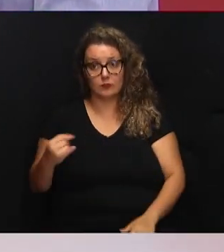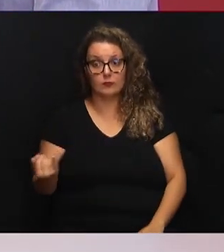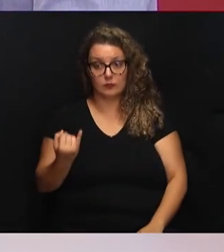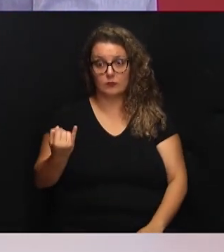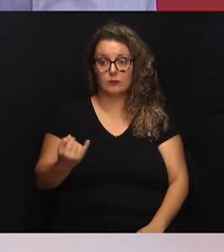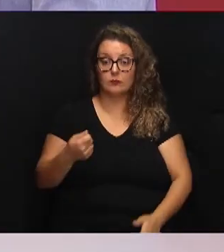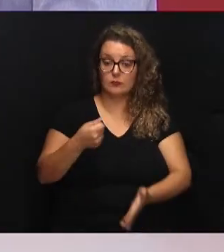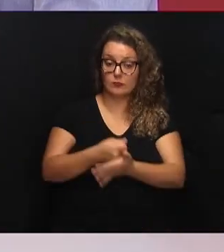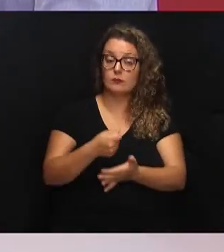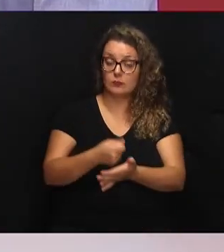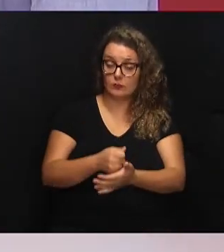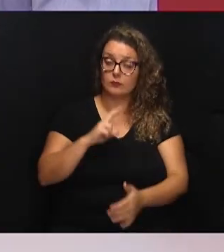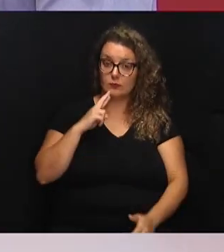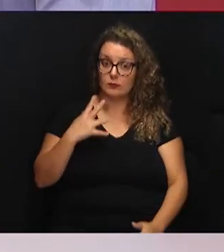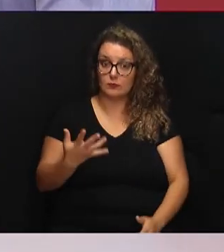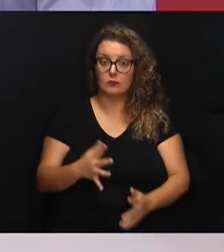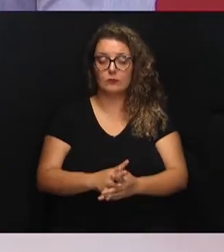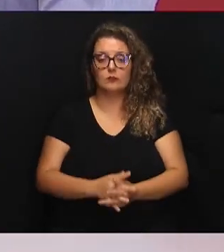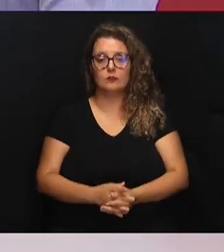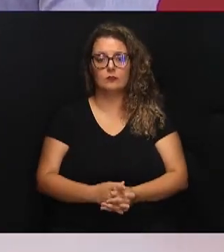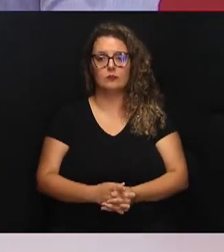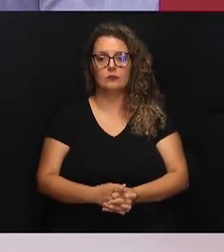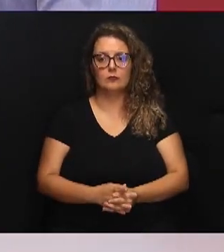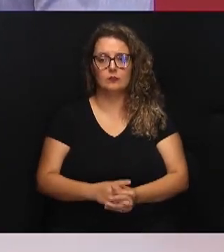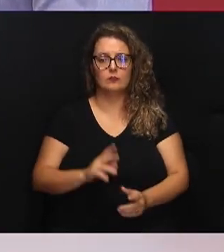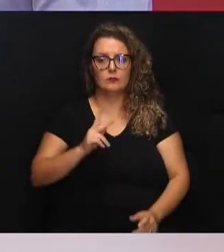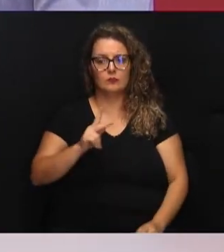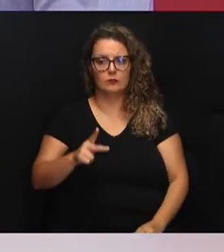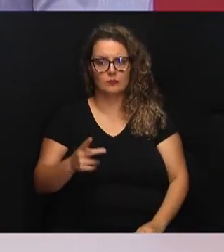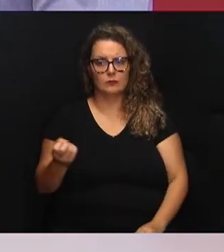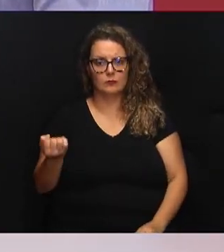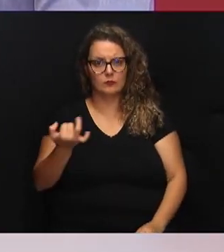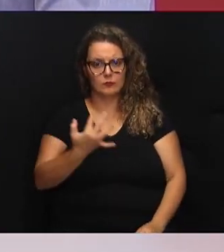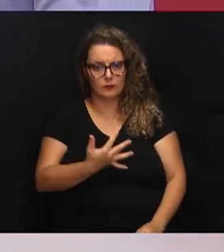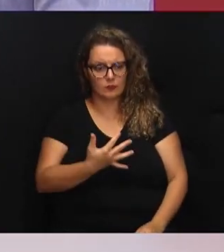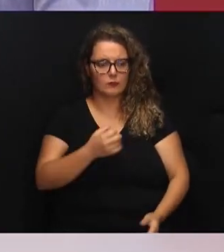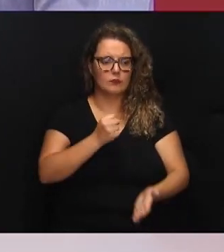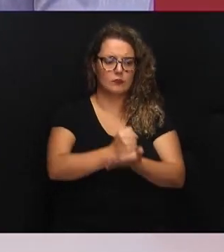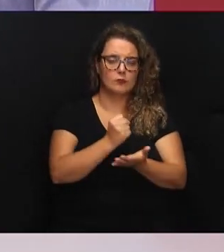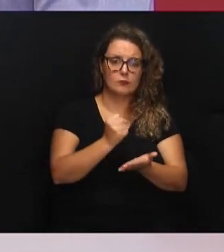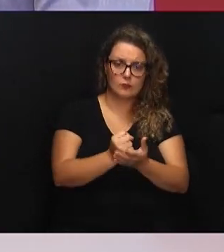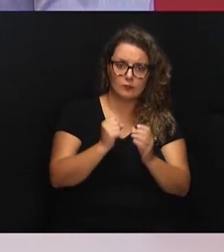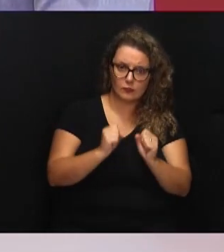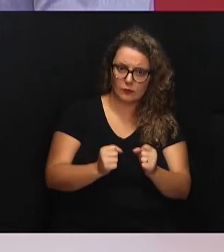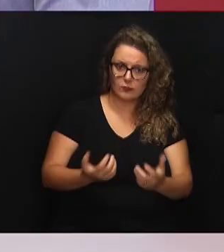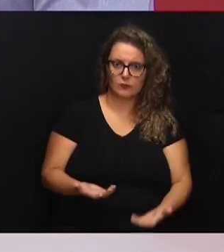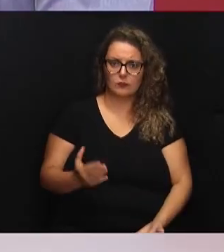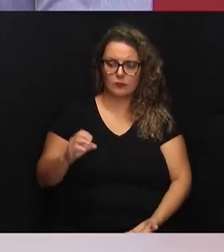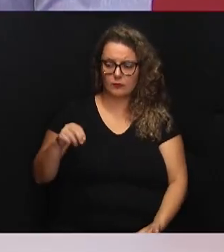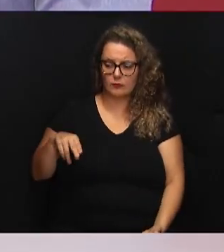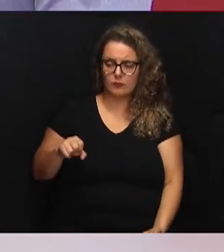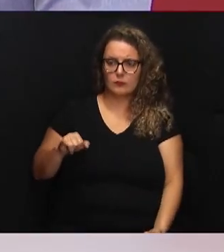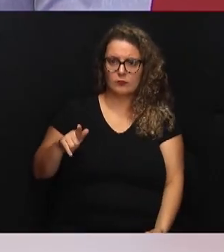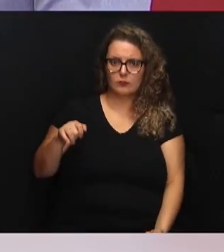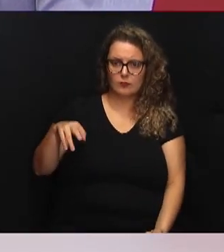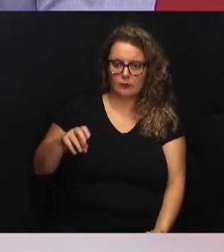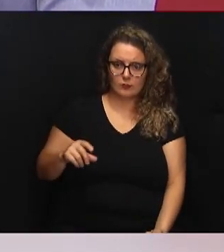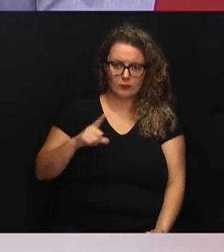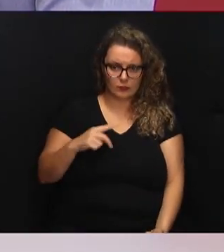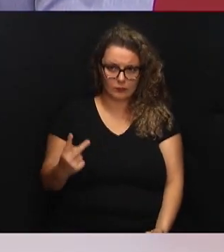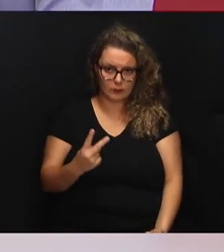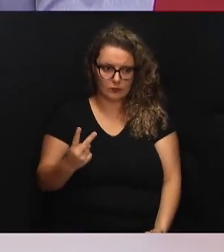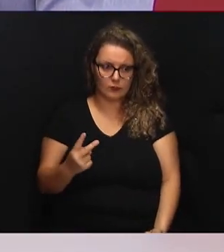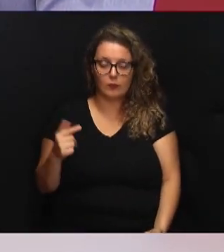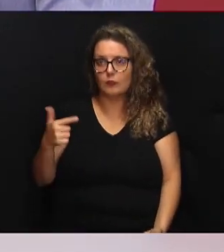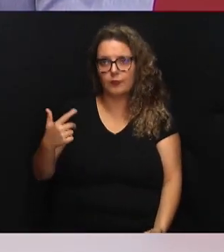você garantir esse resultado. E o professor, quanto posso contratar com o consignado privado? Tem um valor? Não